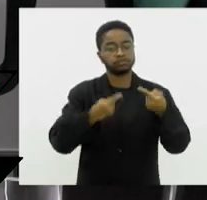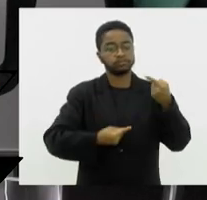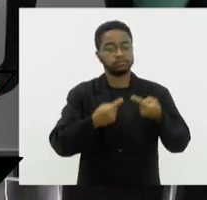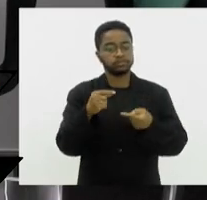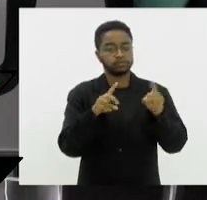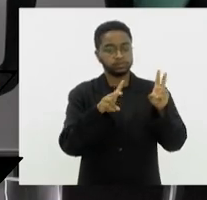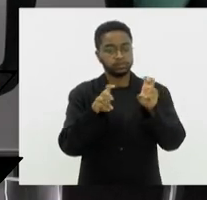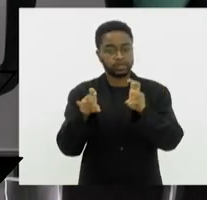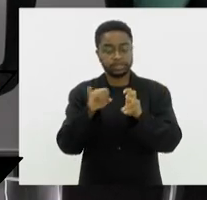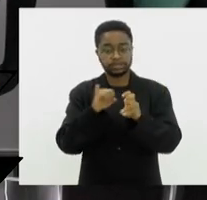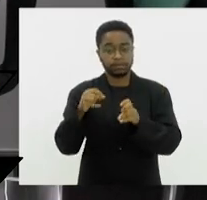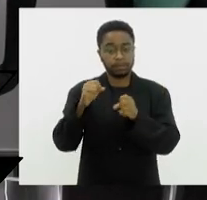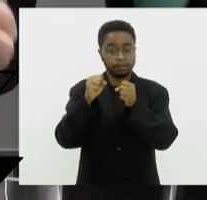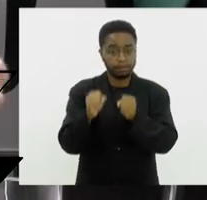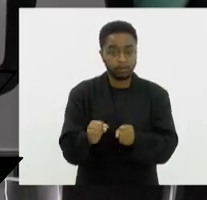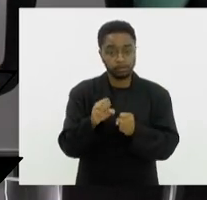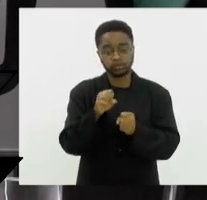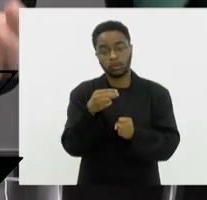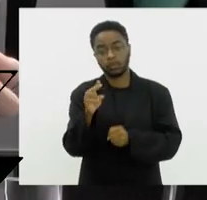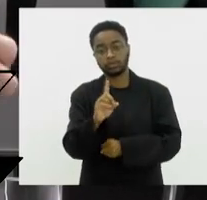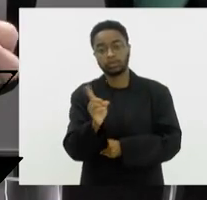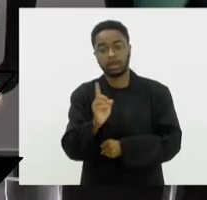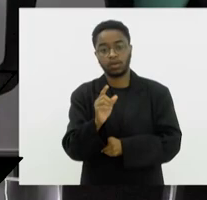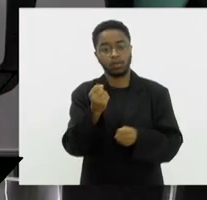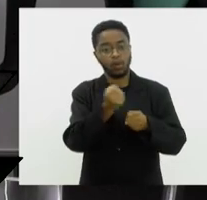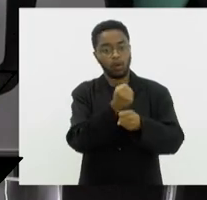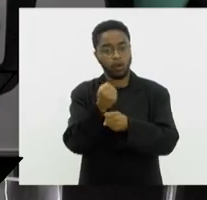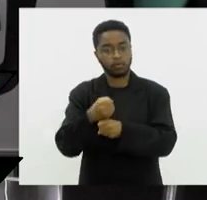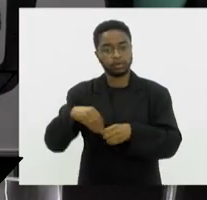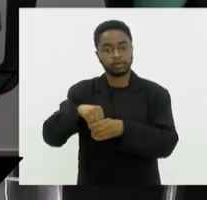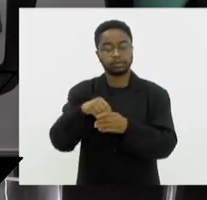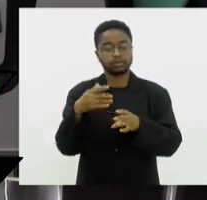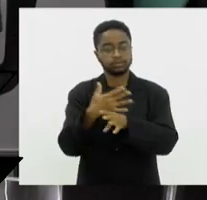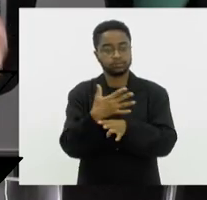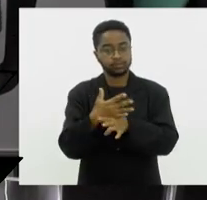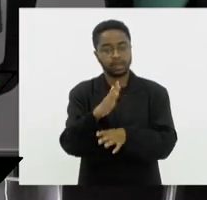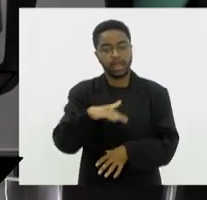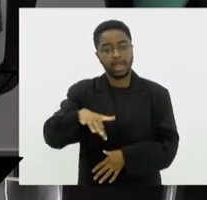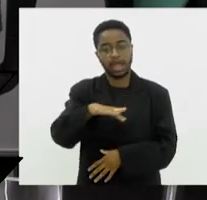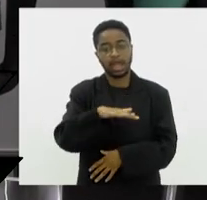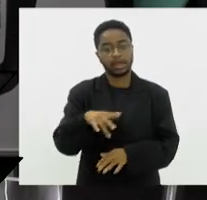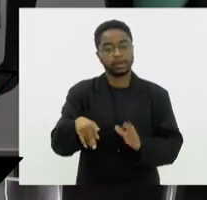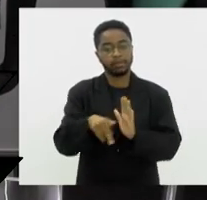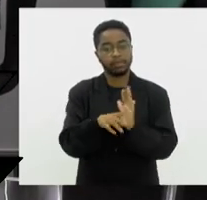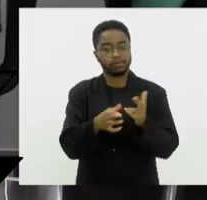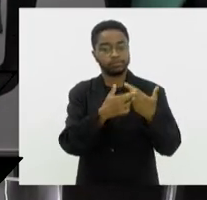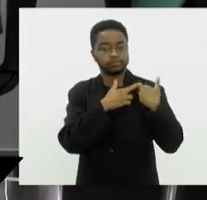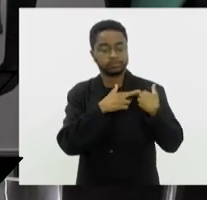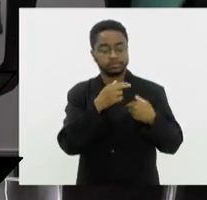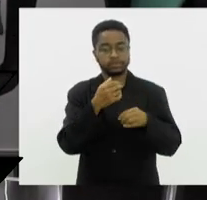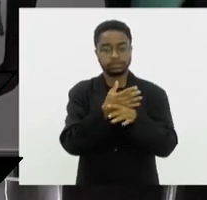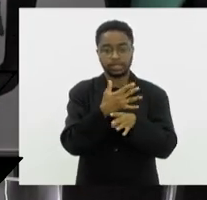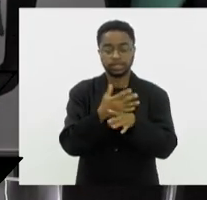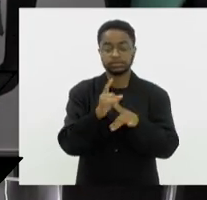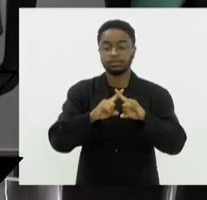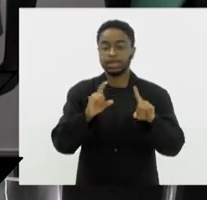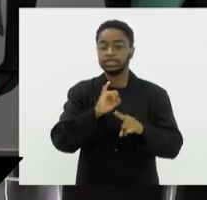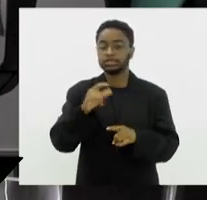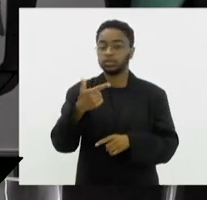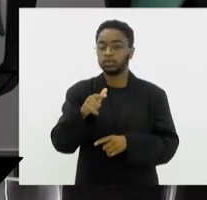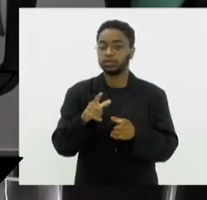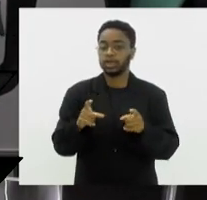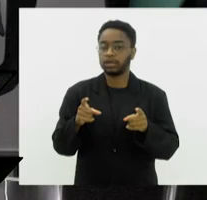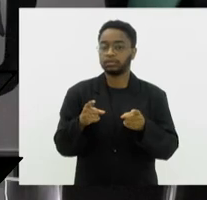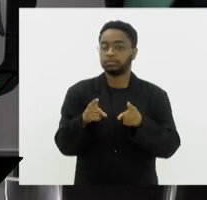se pode fazer intervenções nos municípios, em áreas municipais, sem estar devidamente